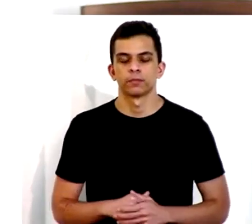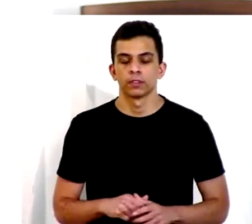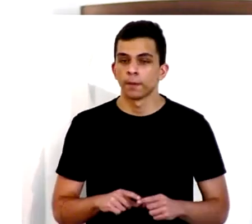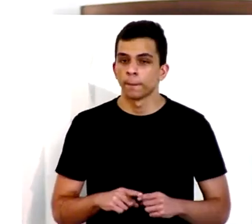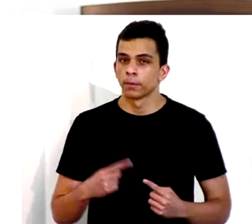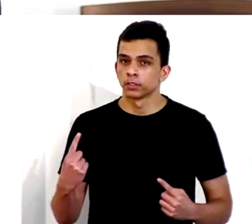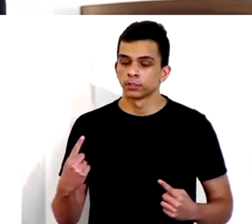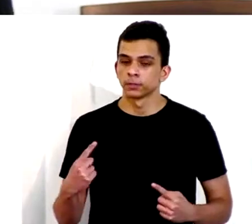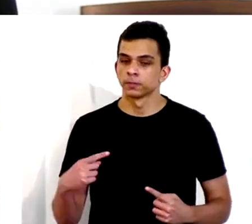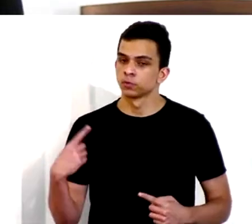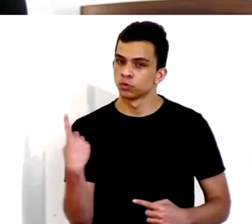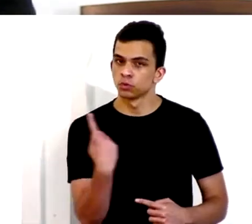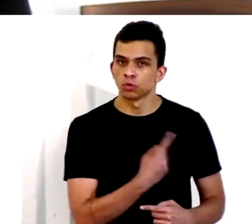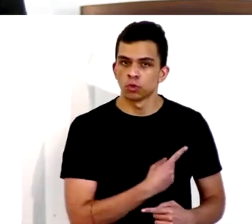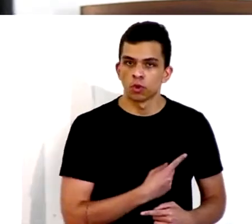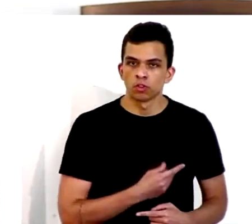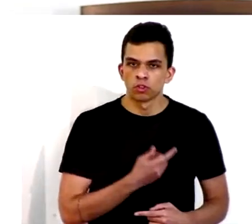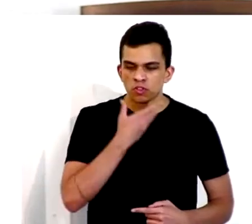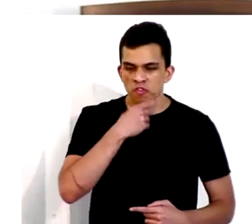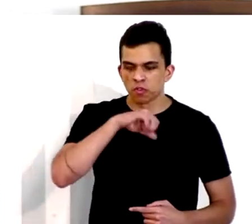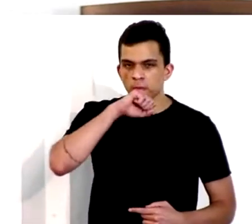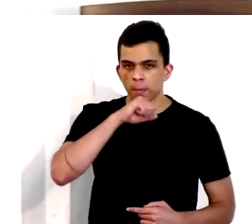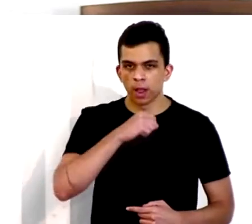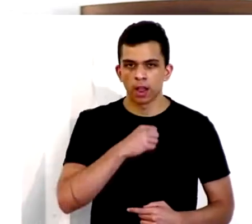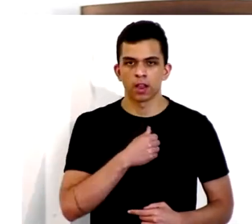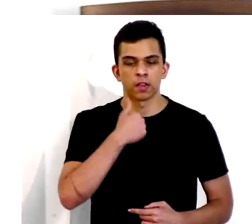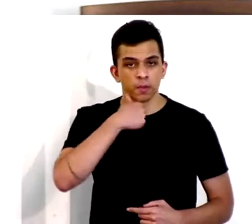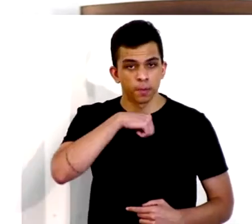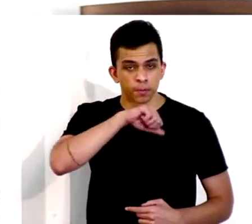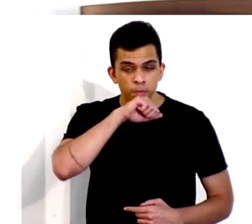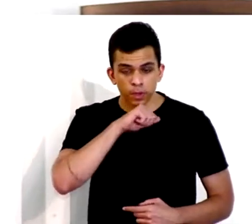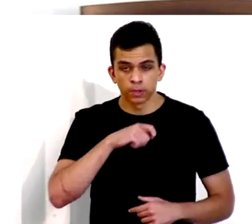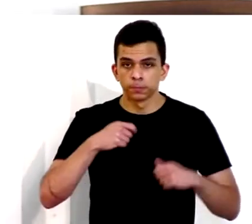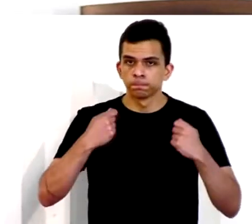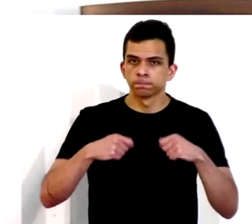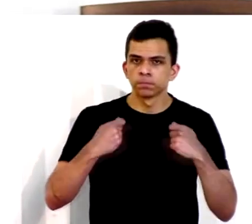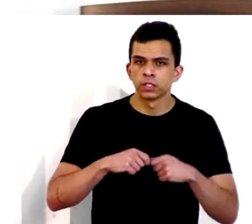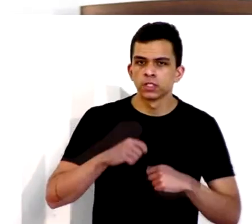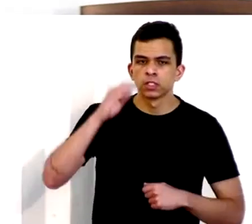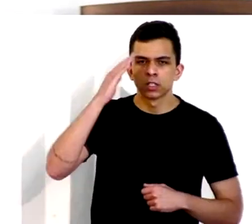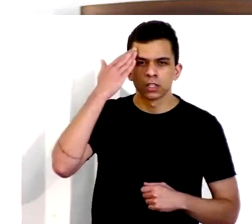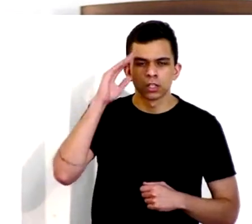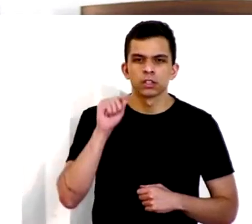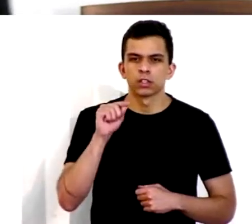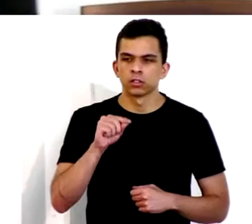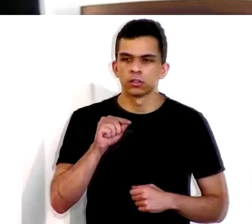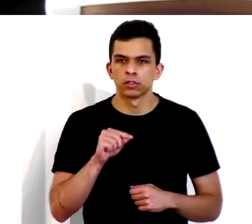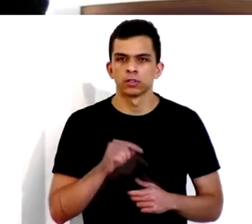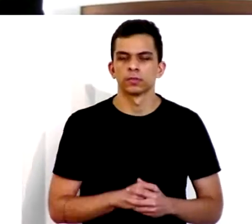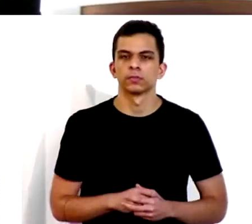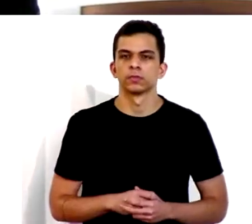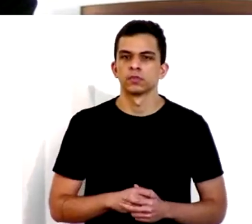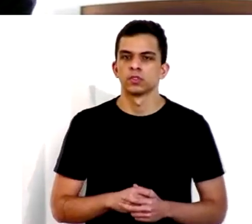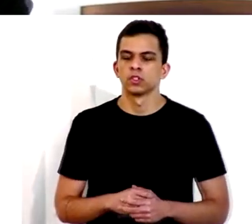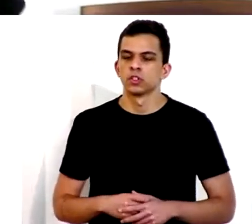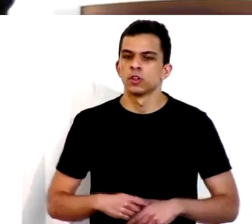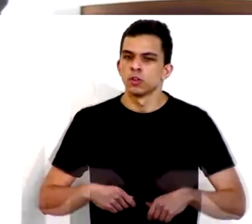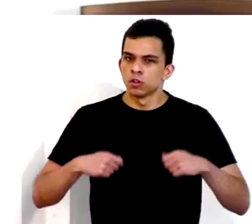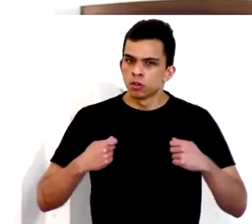Mas nós pais, crentes em Cristo Jesus, precisamos compreender a importância de sermos o